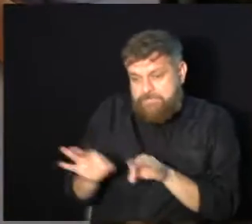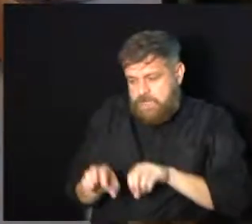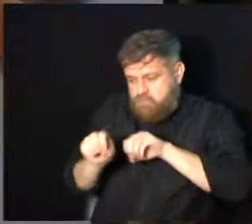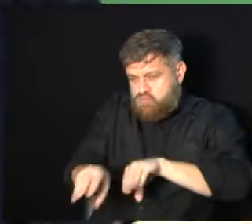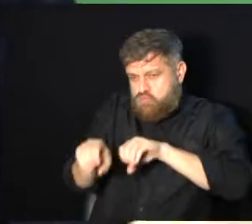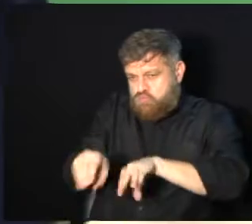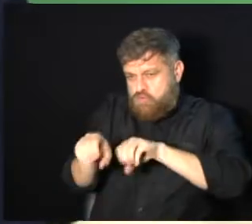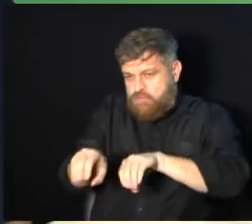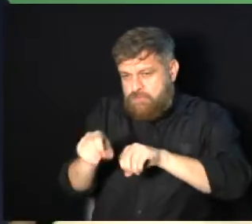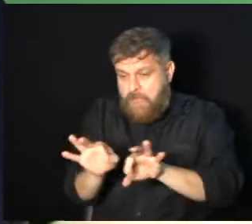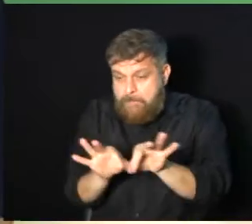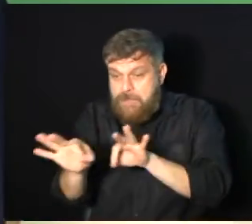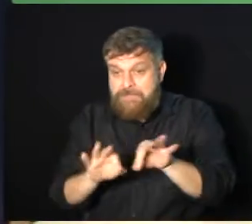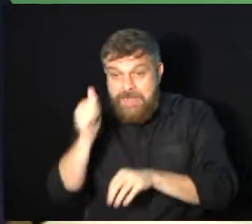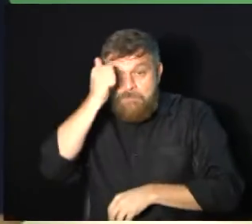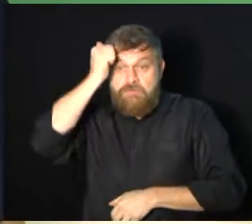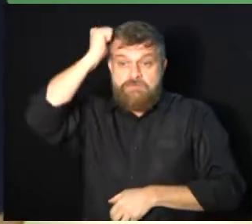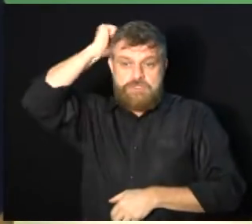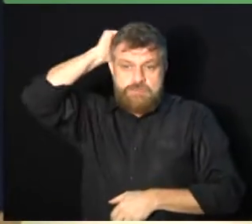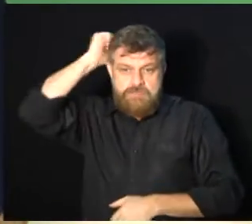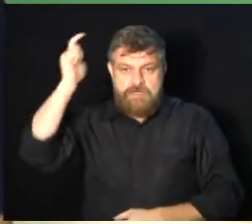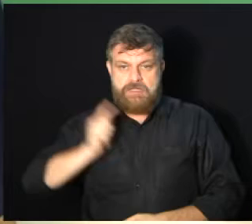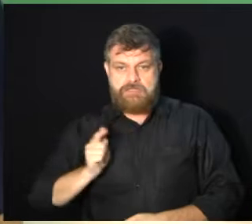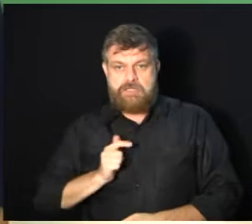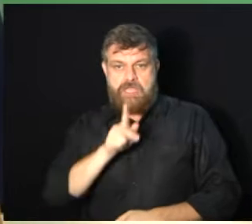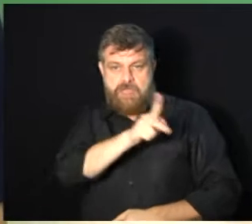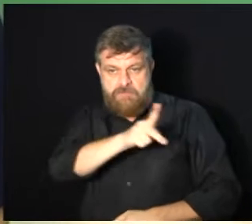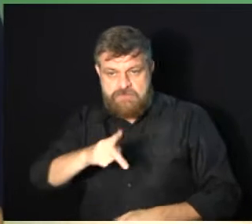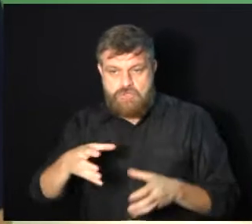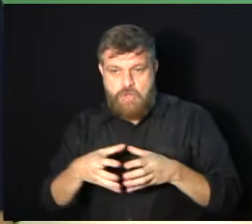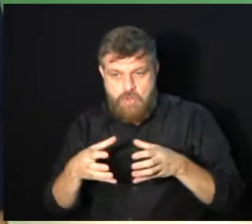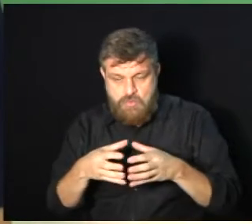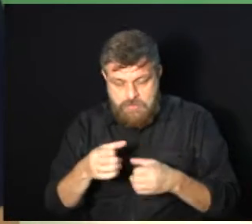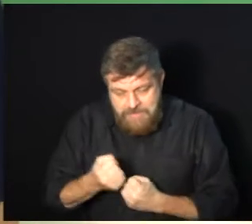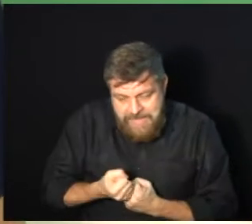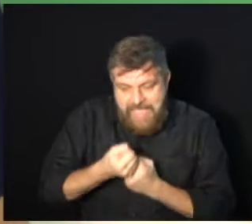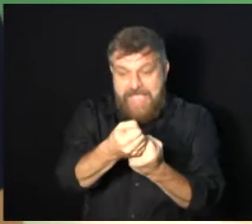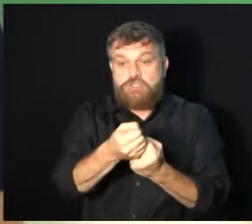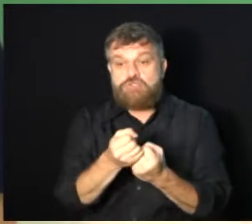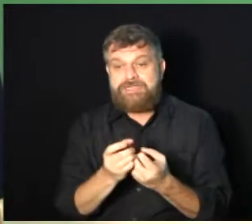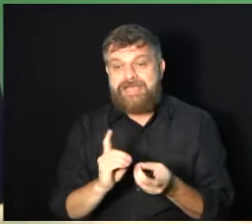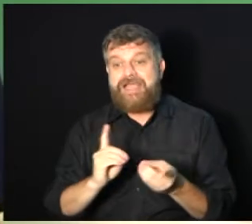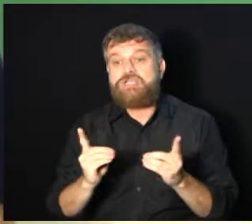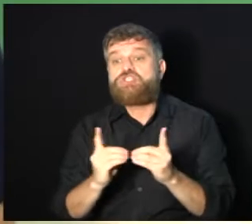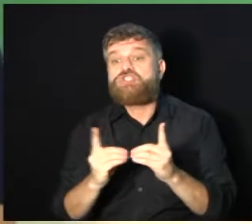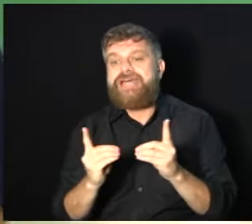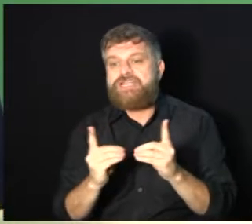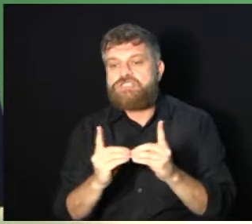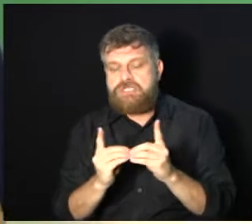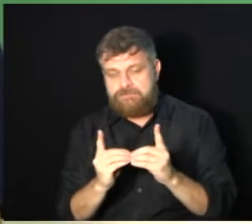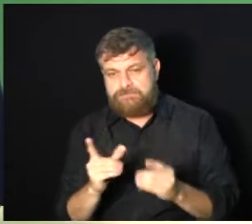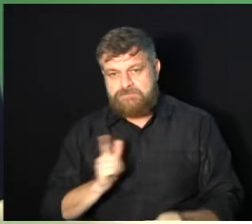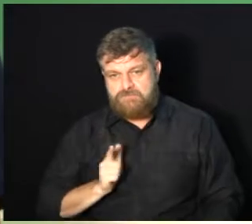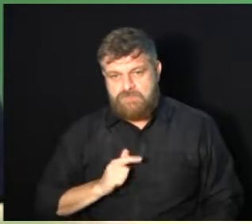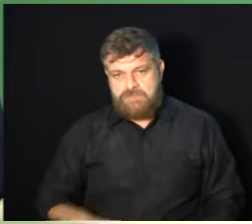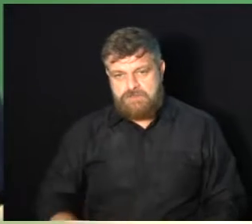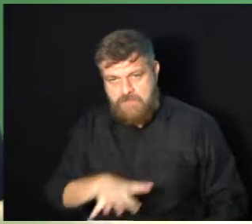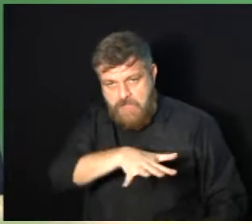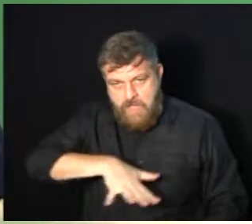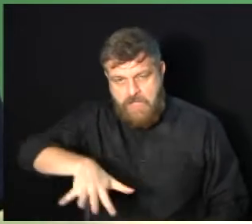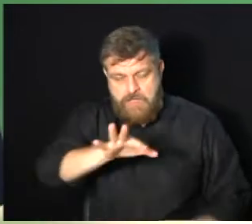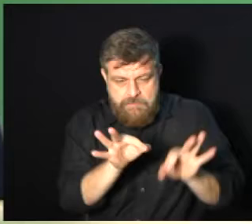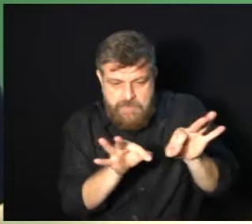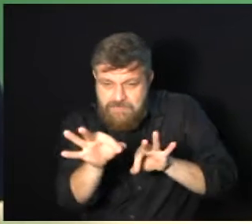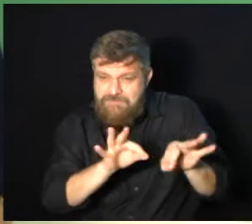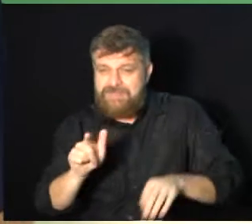vestibular. Dividido em coordenação e professores e equipe de ajuda na parte mais didática. Daí, em todos os campos de organização nossa, a